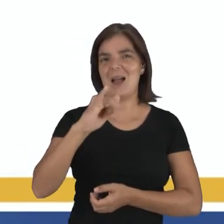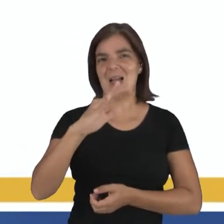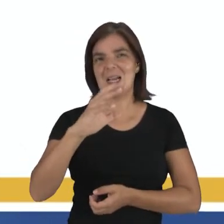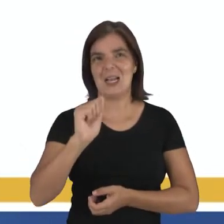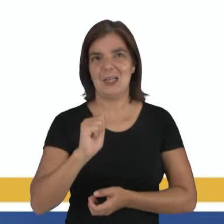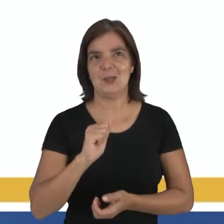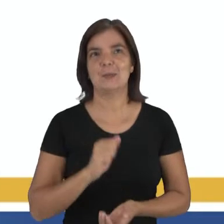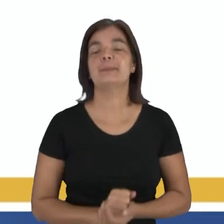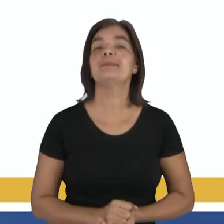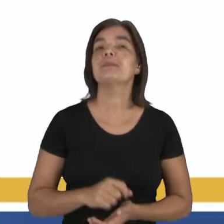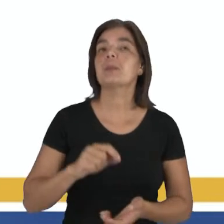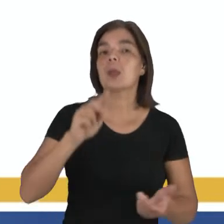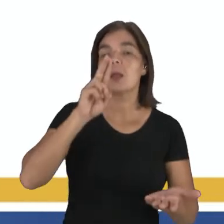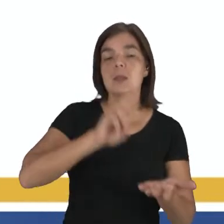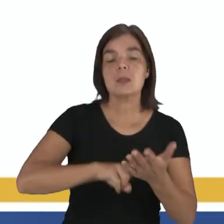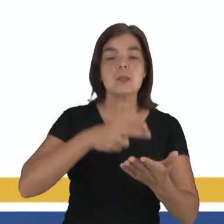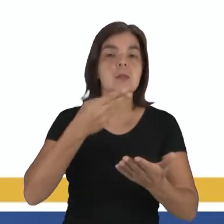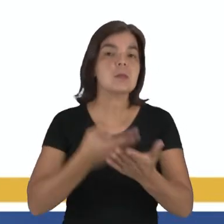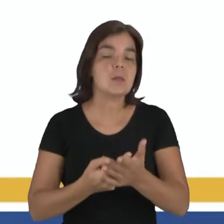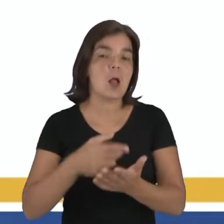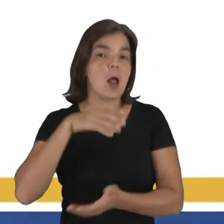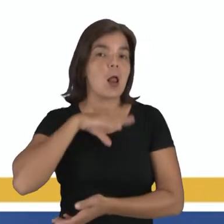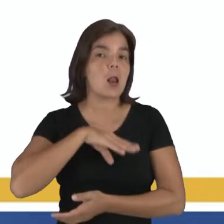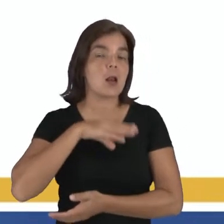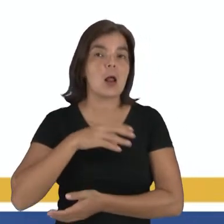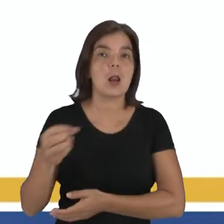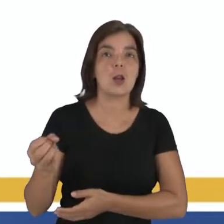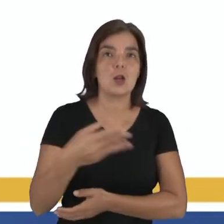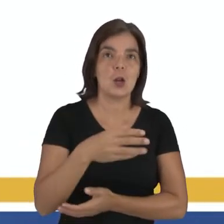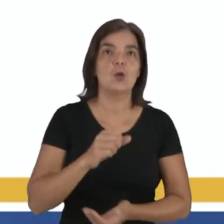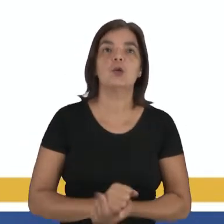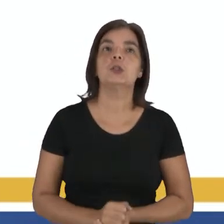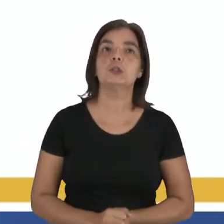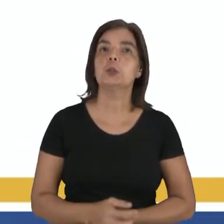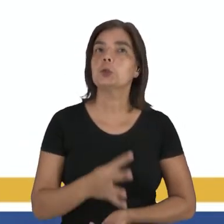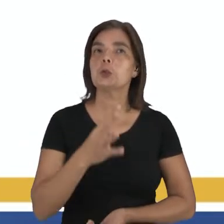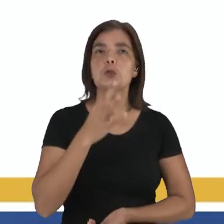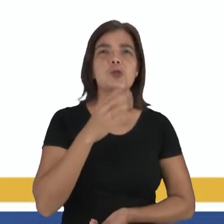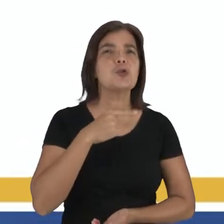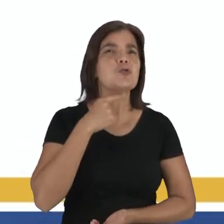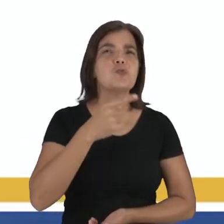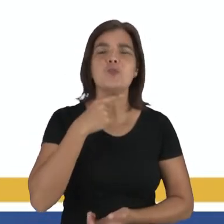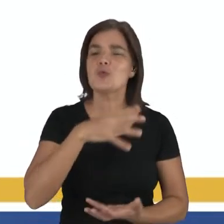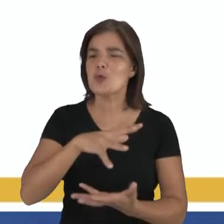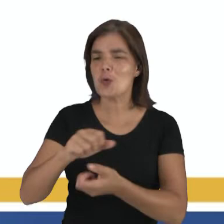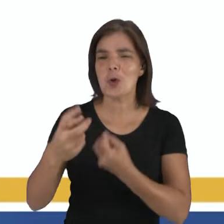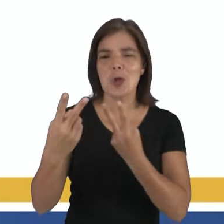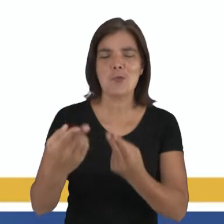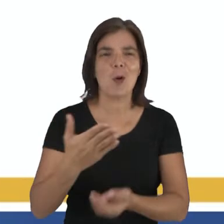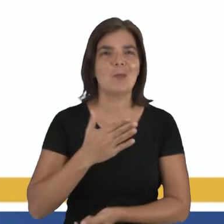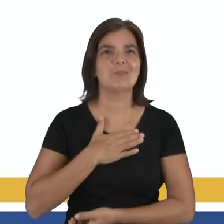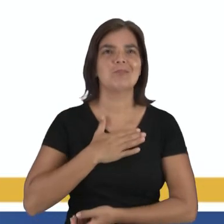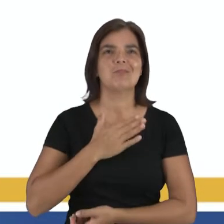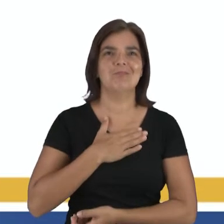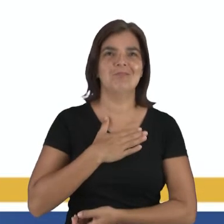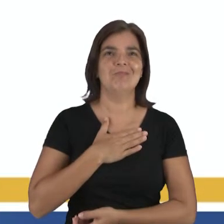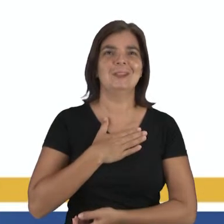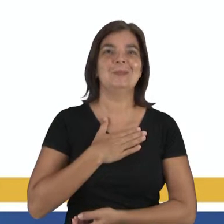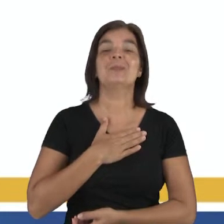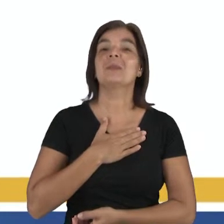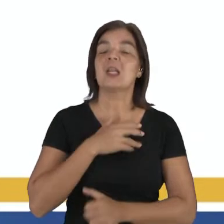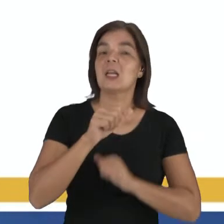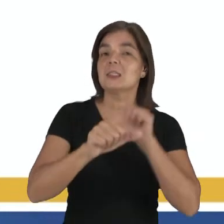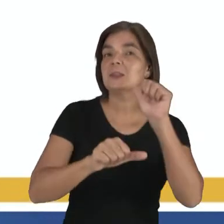E transcrevendo isso para uma linguagem mais atual, significa não conheço ninguém no mundo igual a mim.